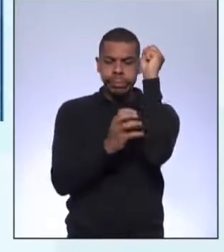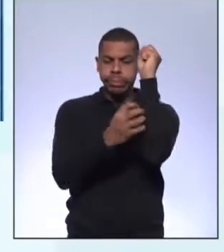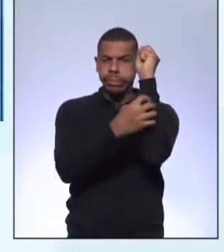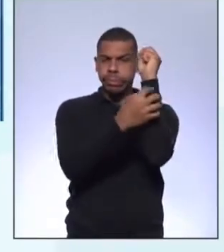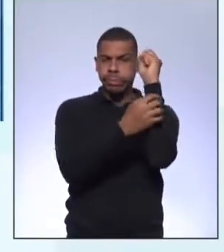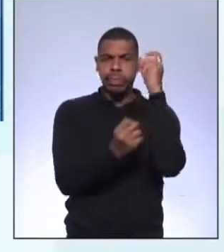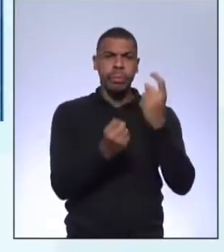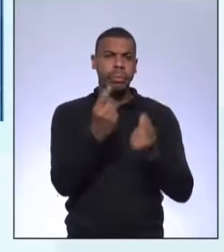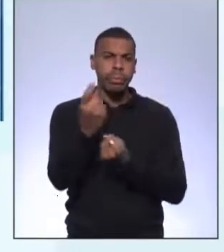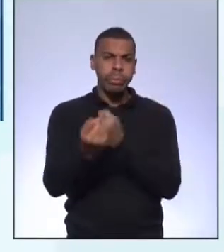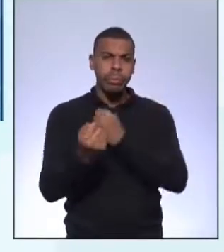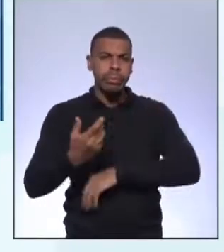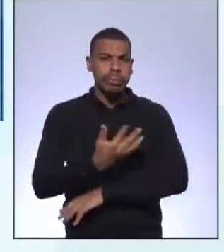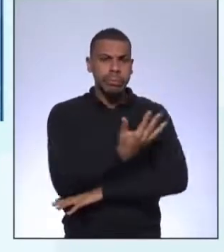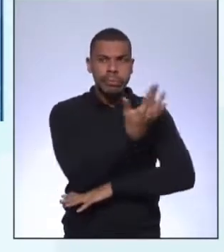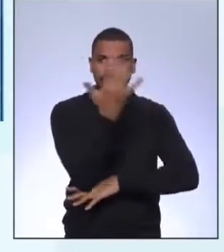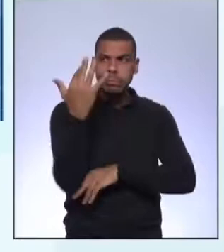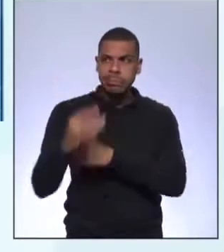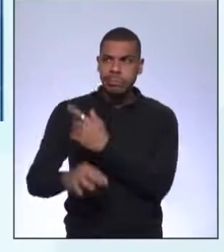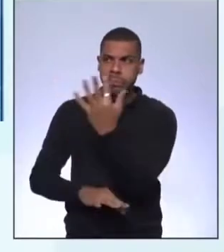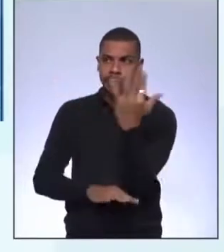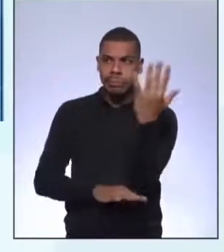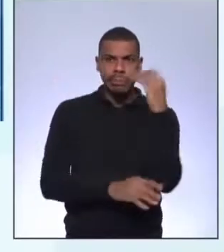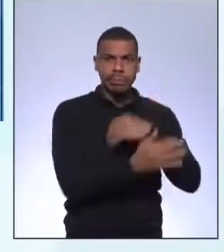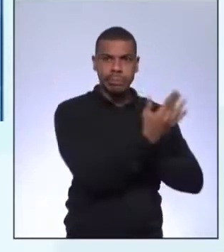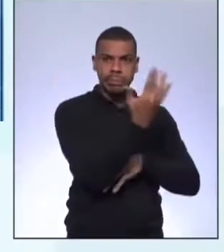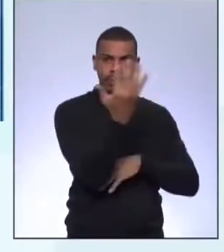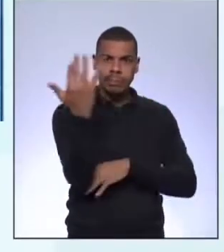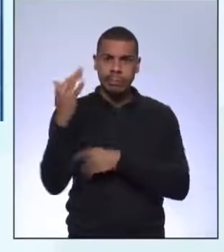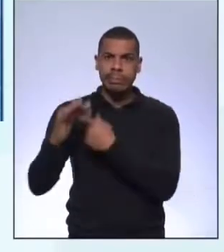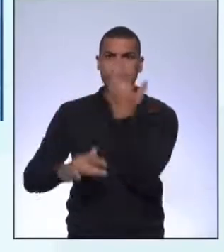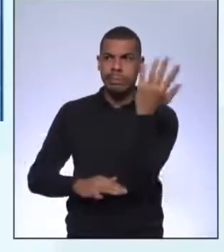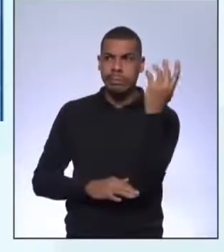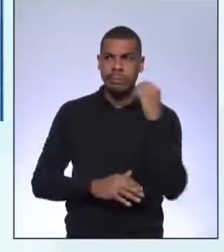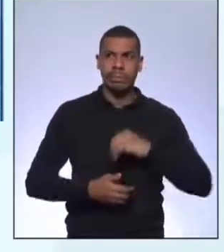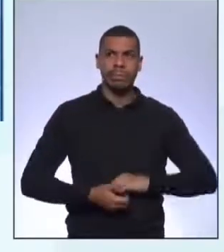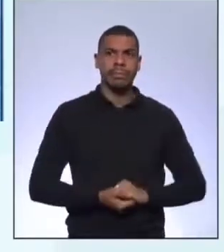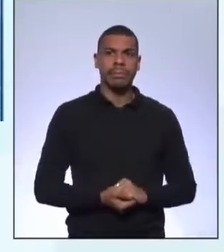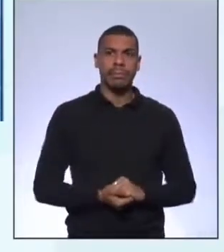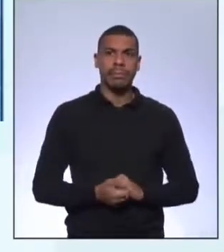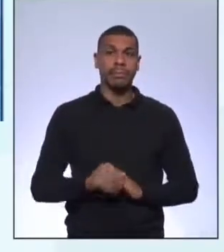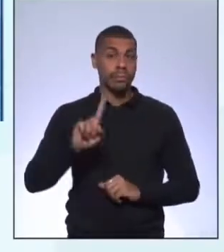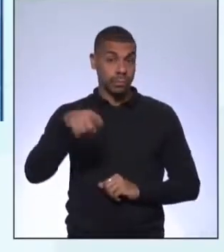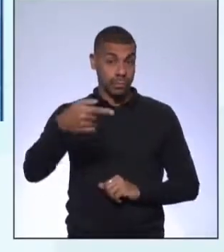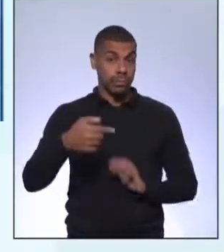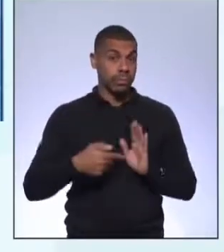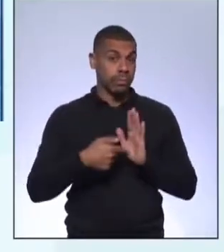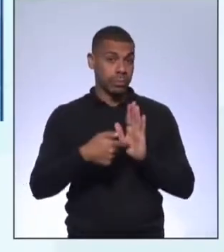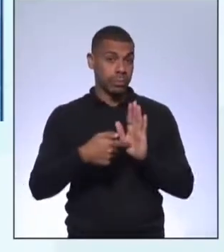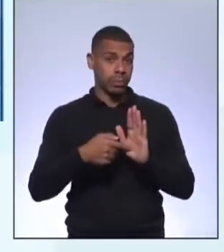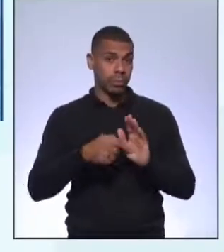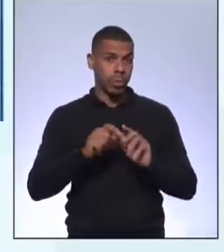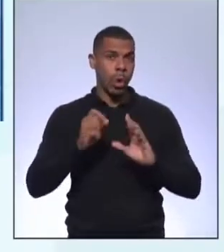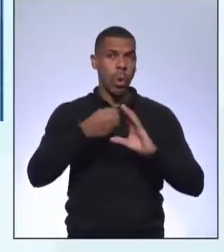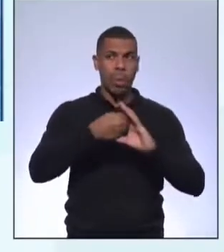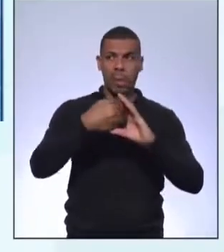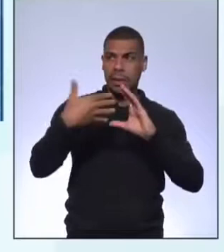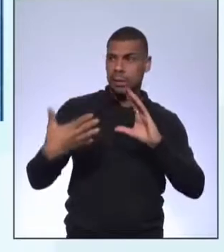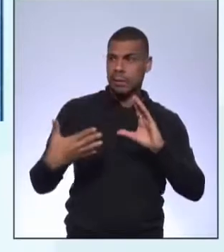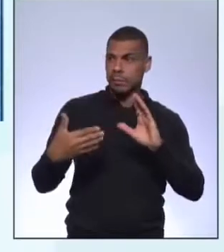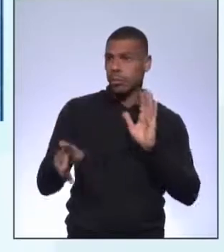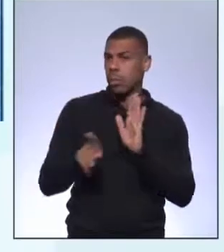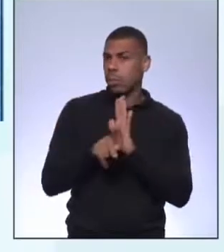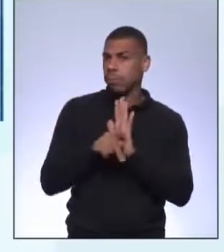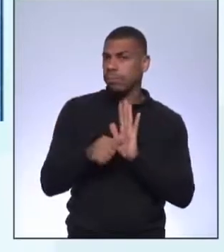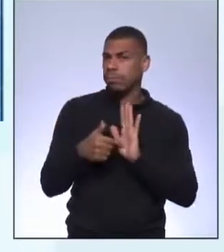aberta e as suas árvores, né, vão ser um pouquinho mais deformadas, tá bom? Ele vai ter algumas características próprias